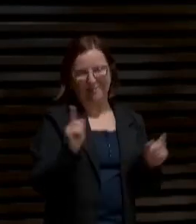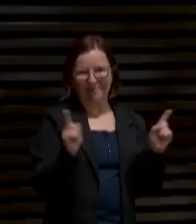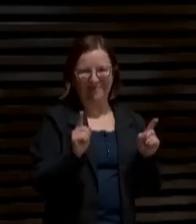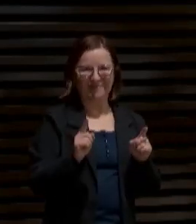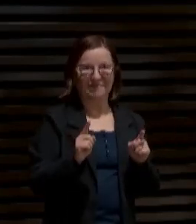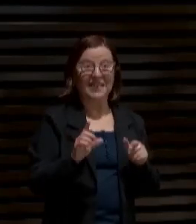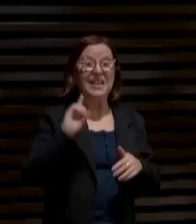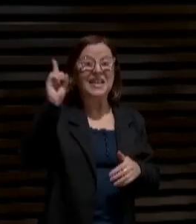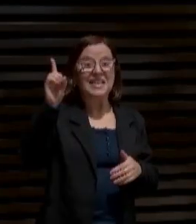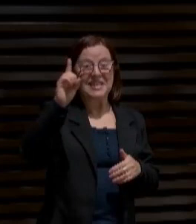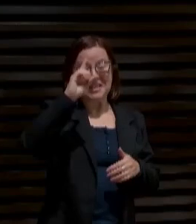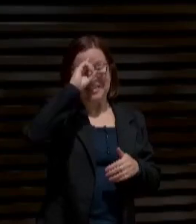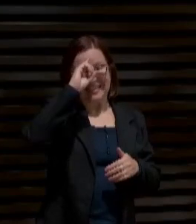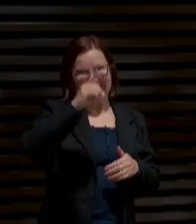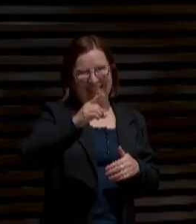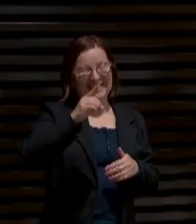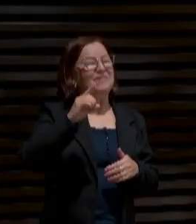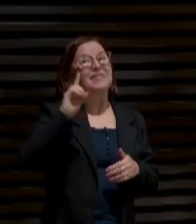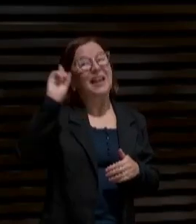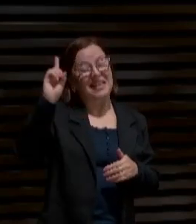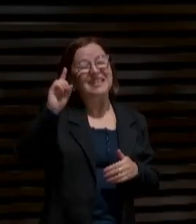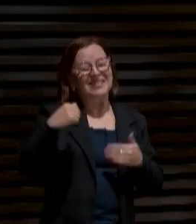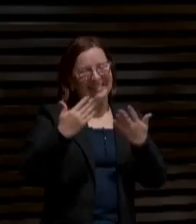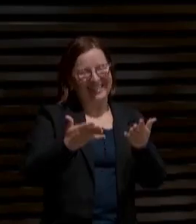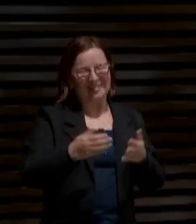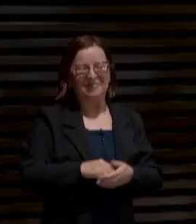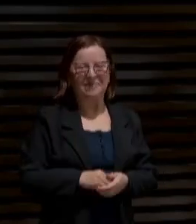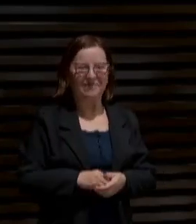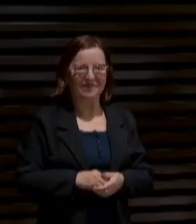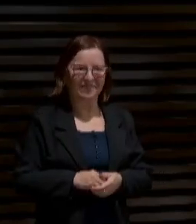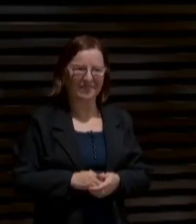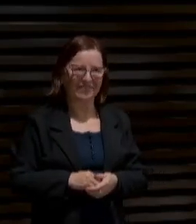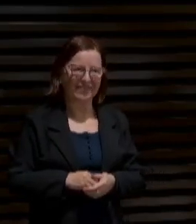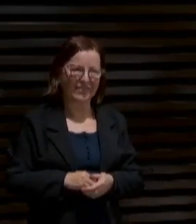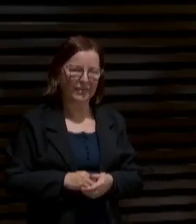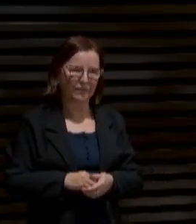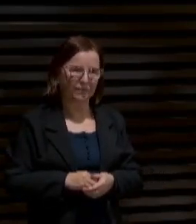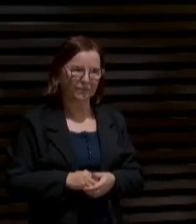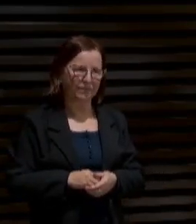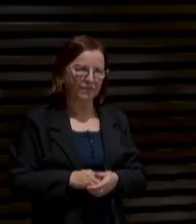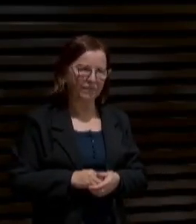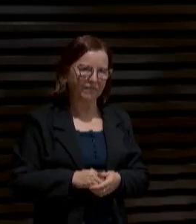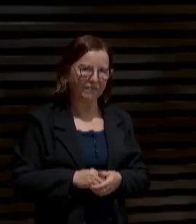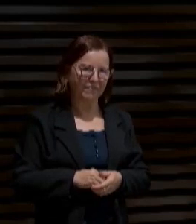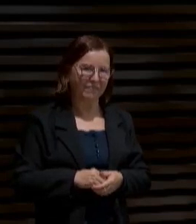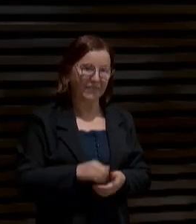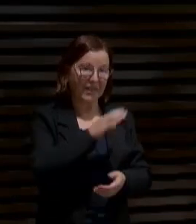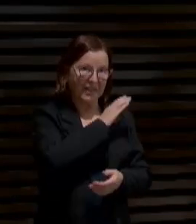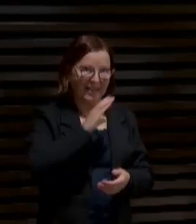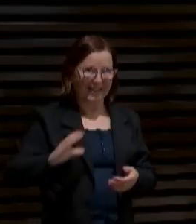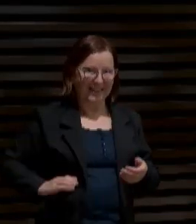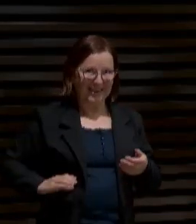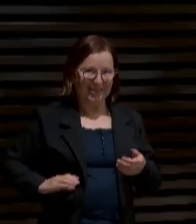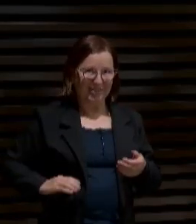então você meu irmão e nem eu vamos produzir Santificação Cristo em nós